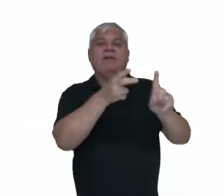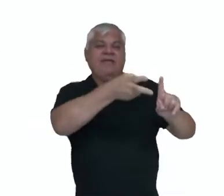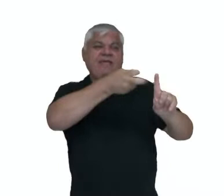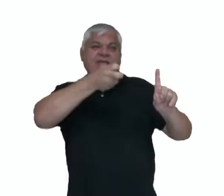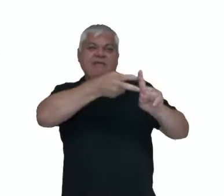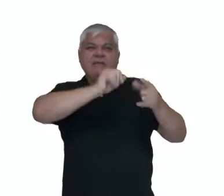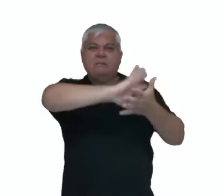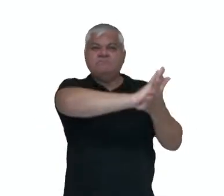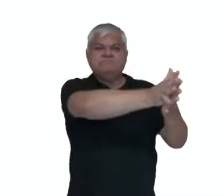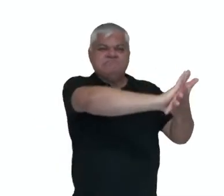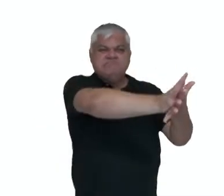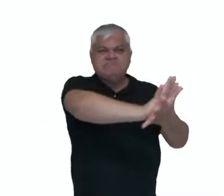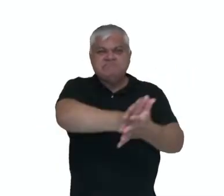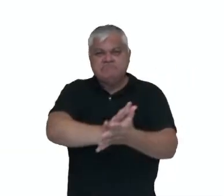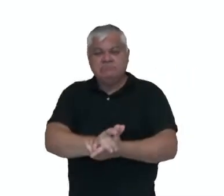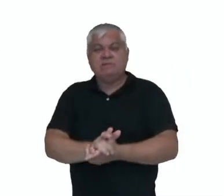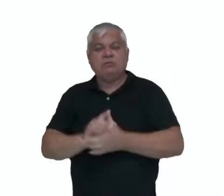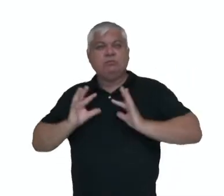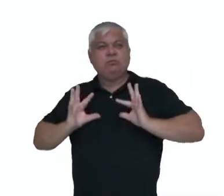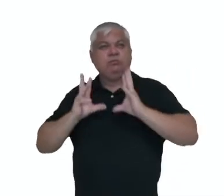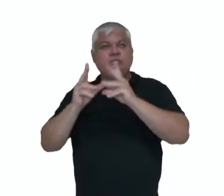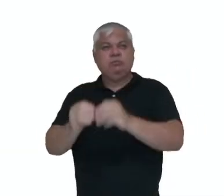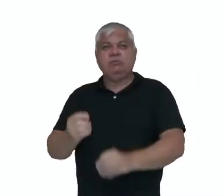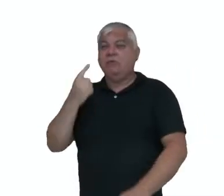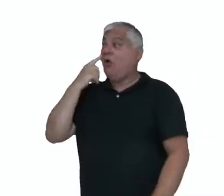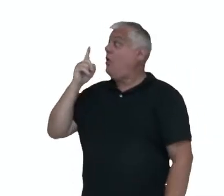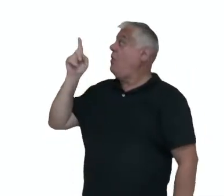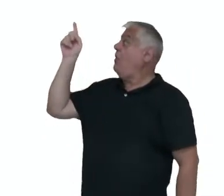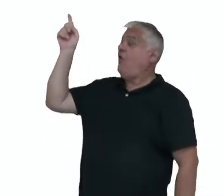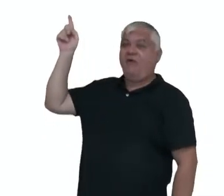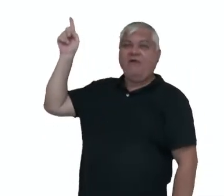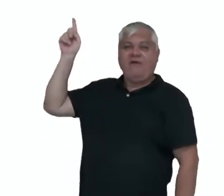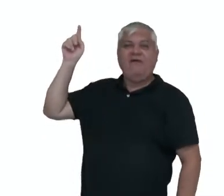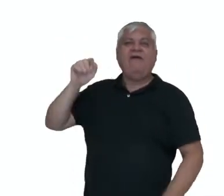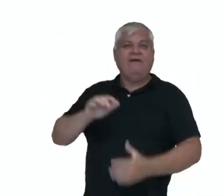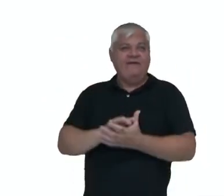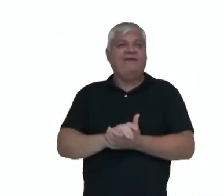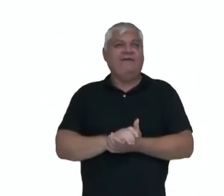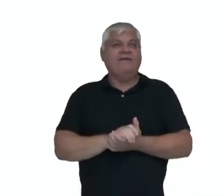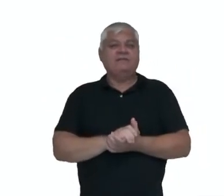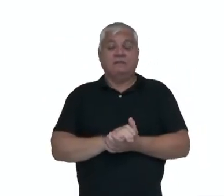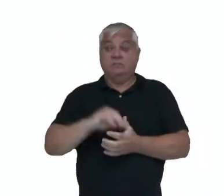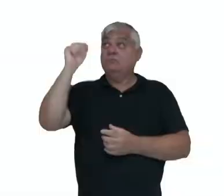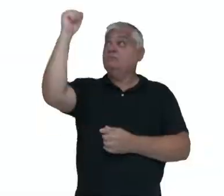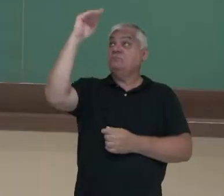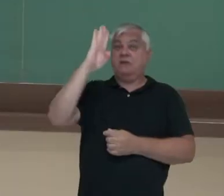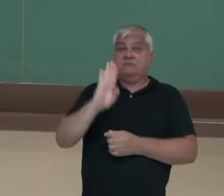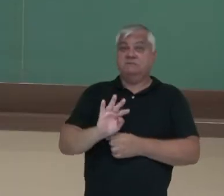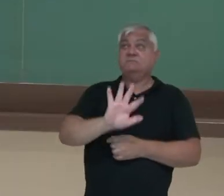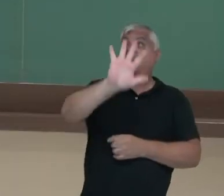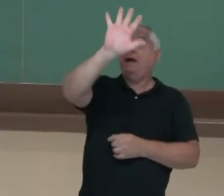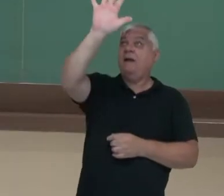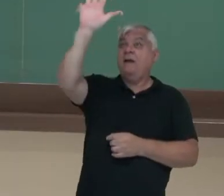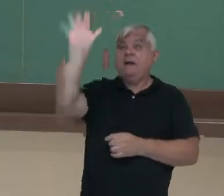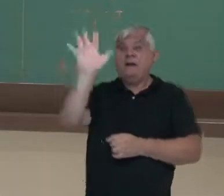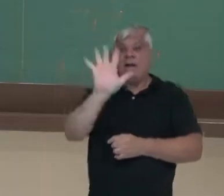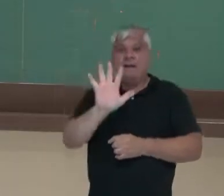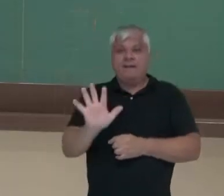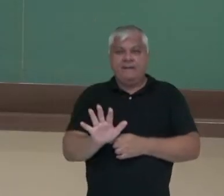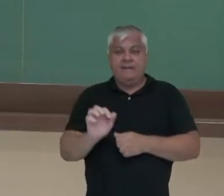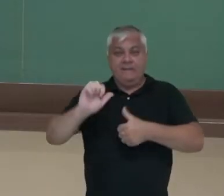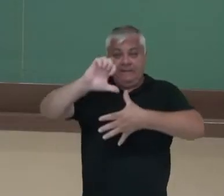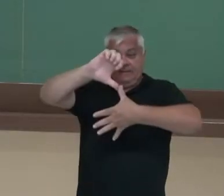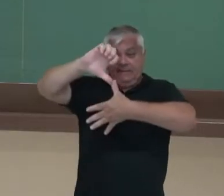pega então todo um contexto do expansionismo territorial. Imaginem o Brasil, melhor dizendo, a América